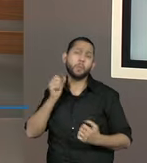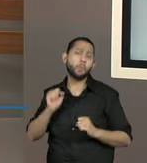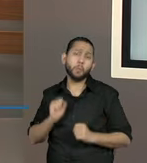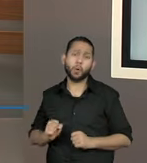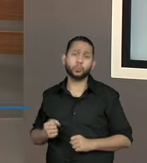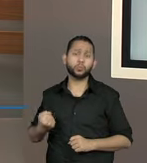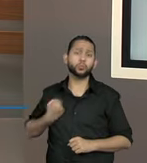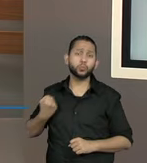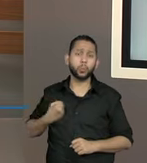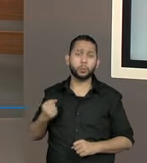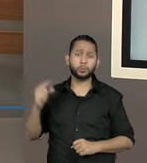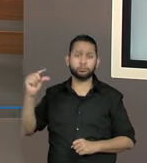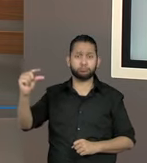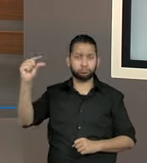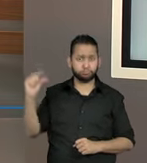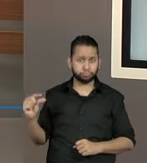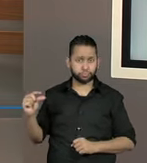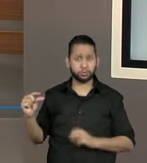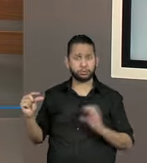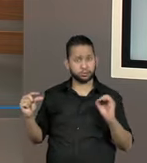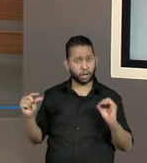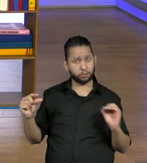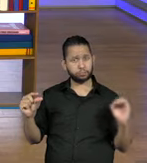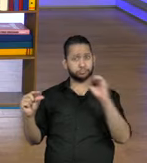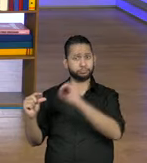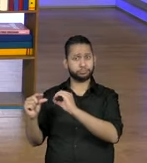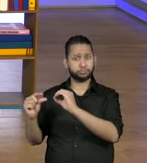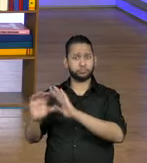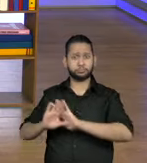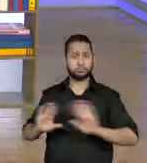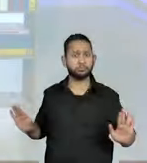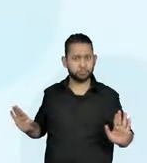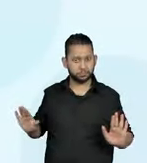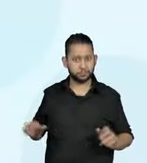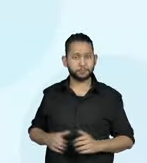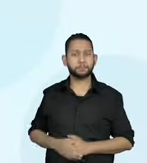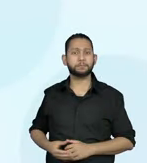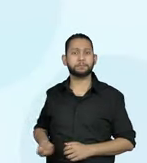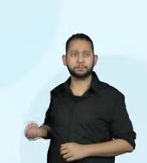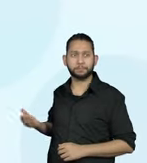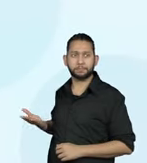o zero. Vamos fazer isso, então? Bora lá comigo. Então, a gente vai fazer o quê?